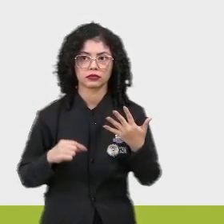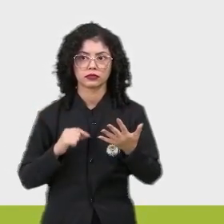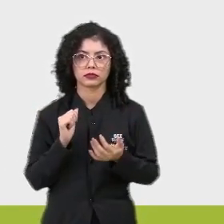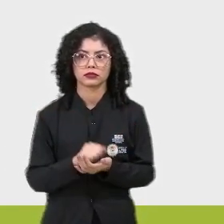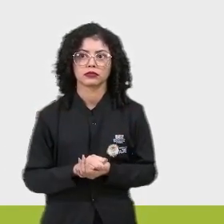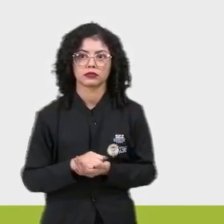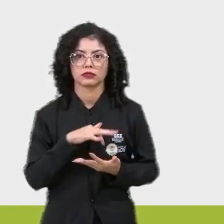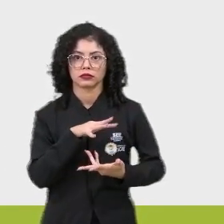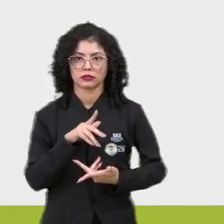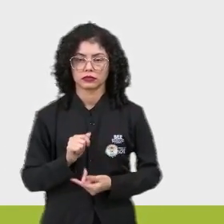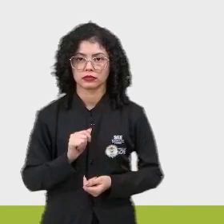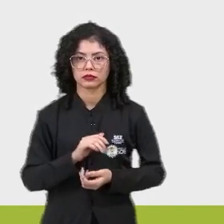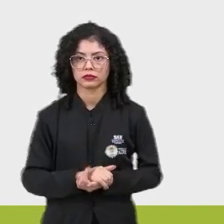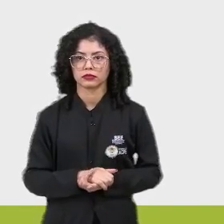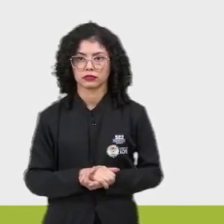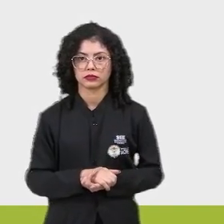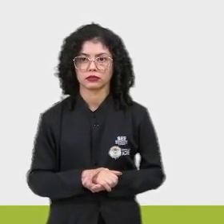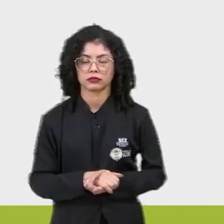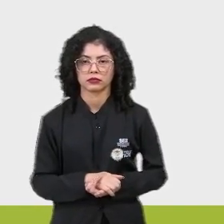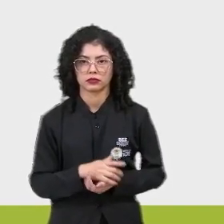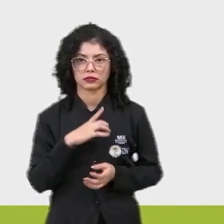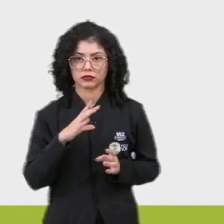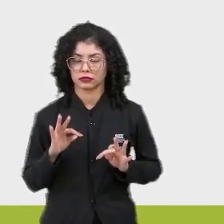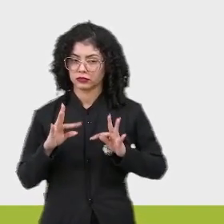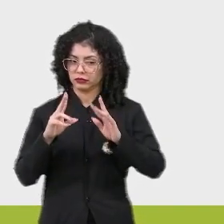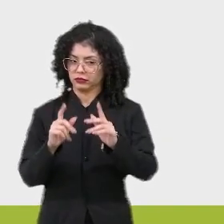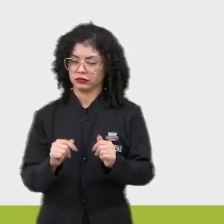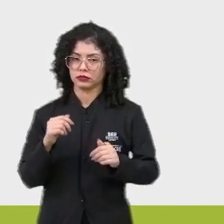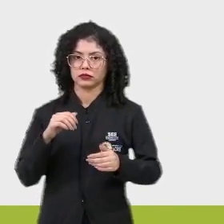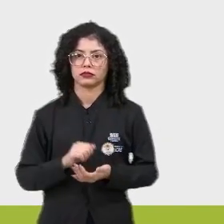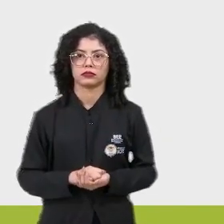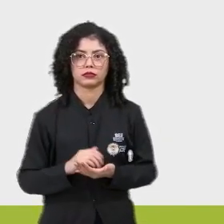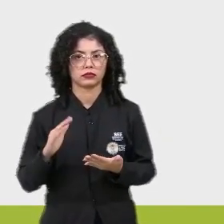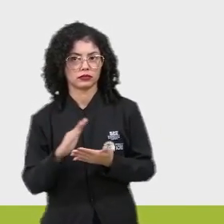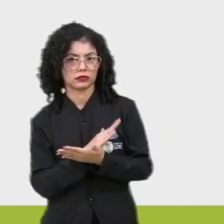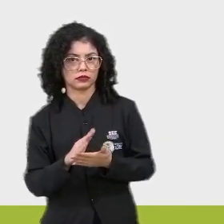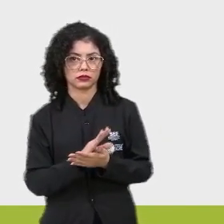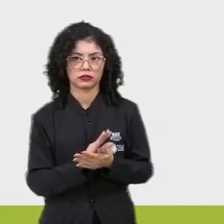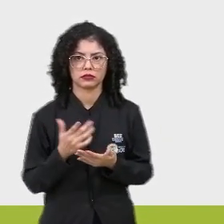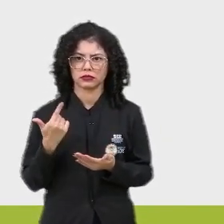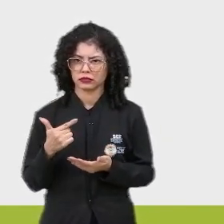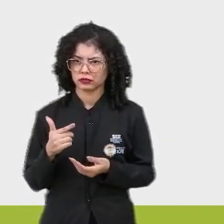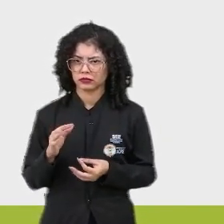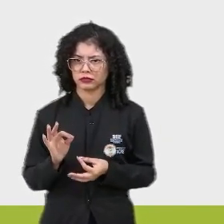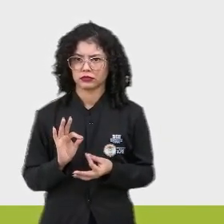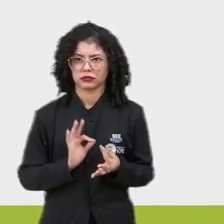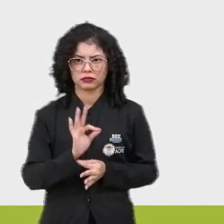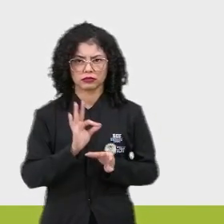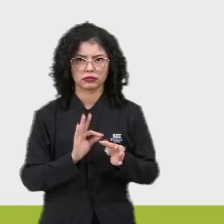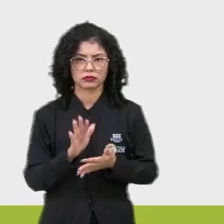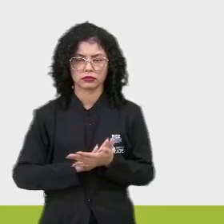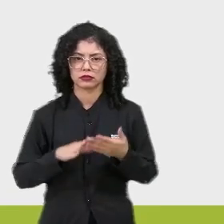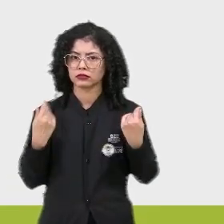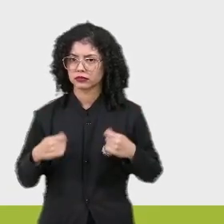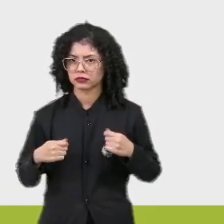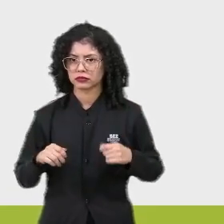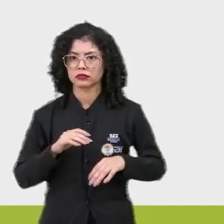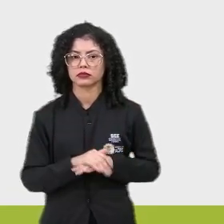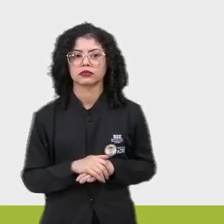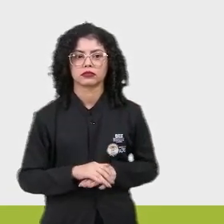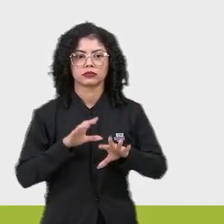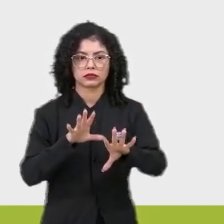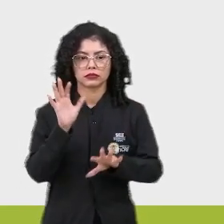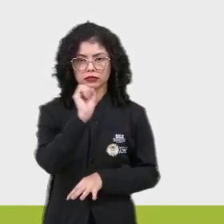da Terra. Para acomodar todos os elementos, algumas distorções foram necessárias. De